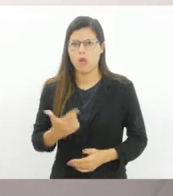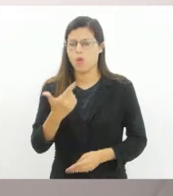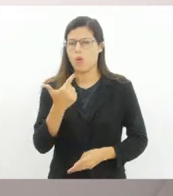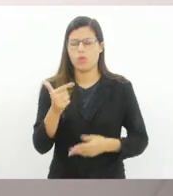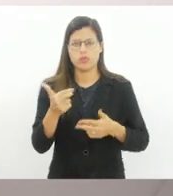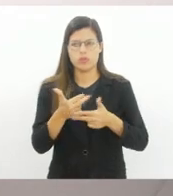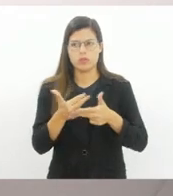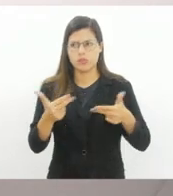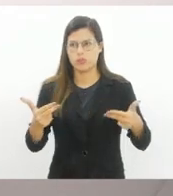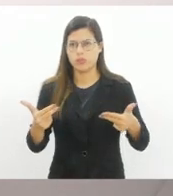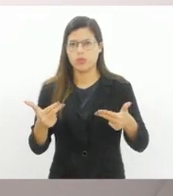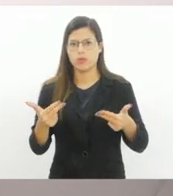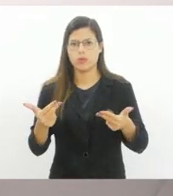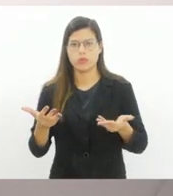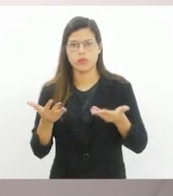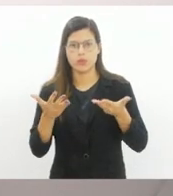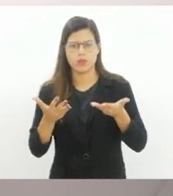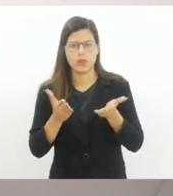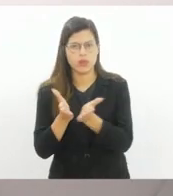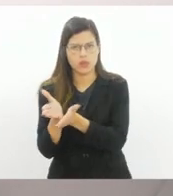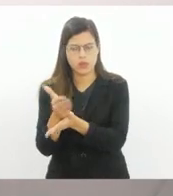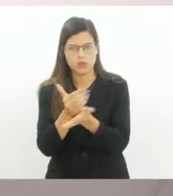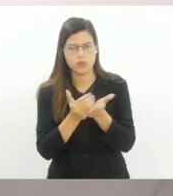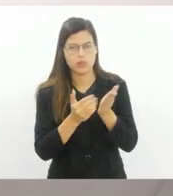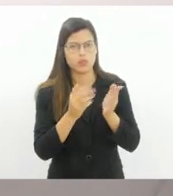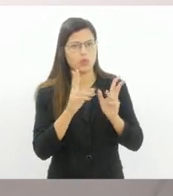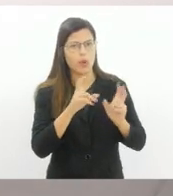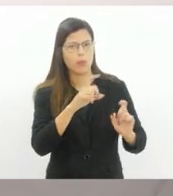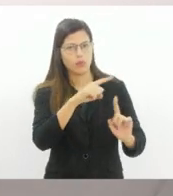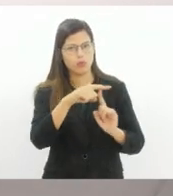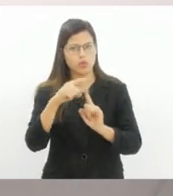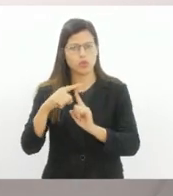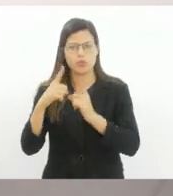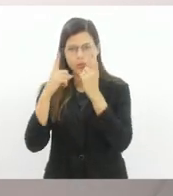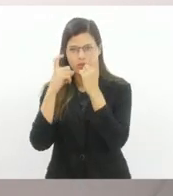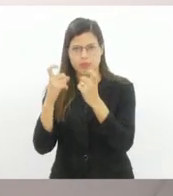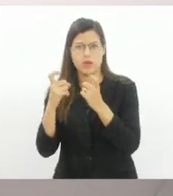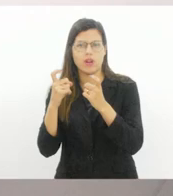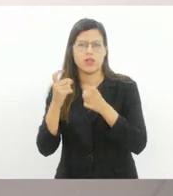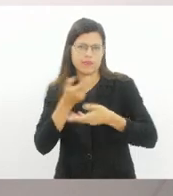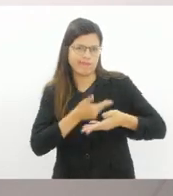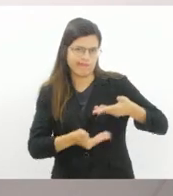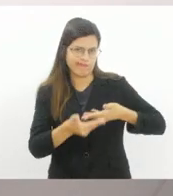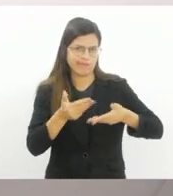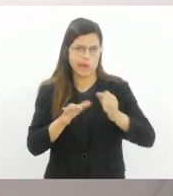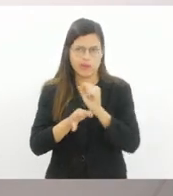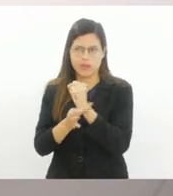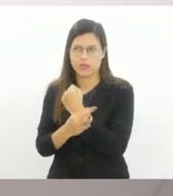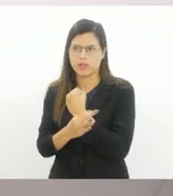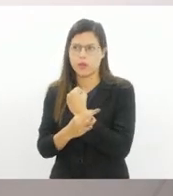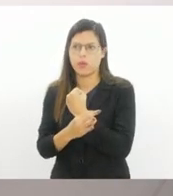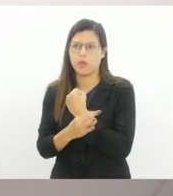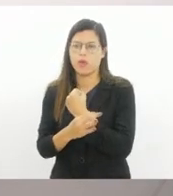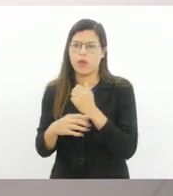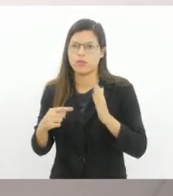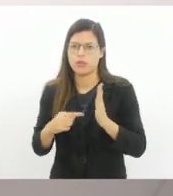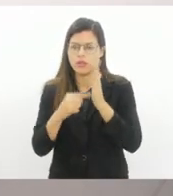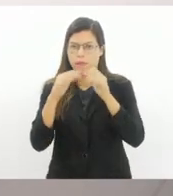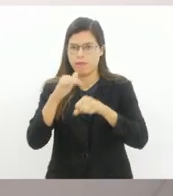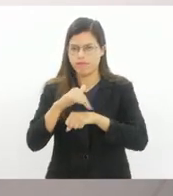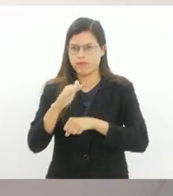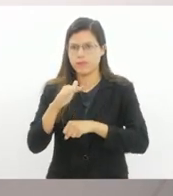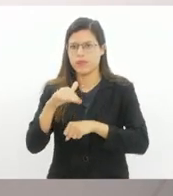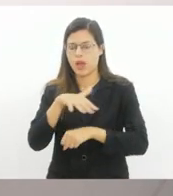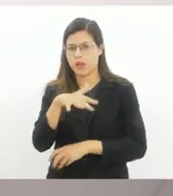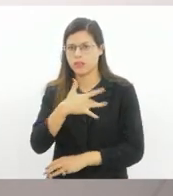coisa, eu queria trazer o dado dos tipos de violência, e a gente dialoga um pouquinho com a segurança, né? Mais notificados no setor saúde.